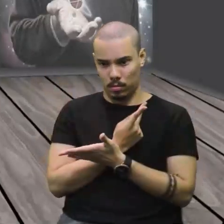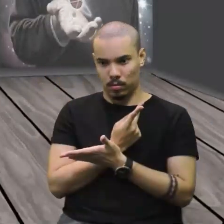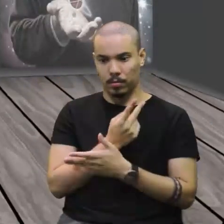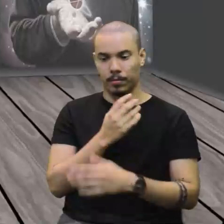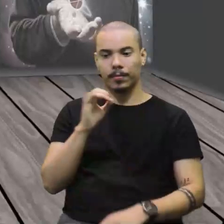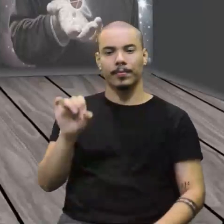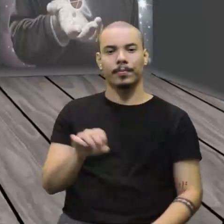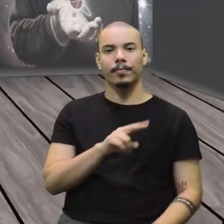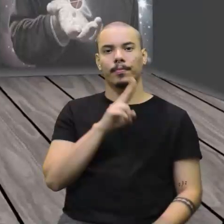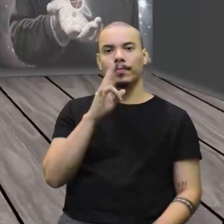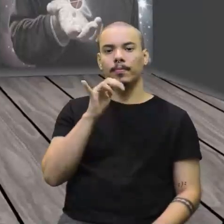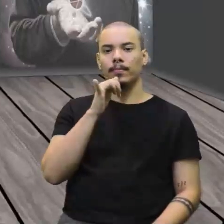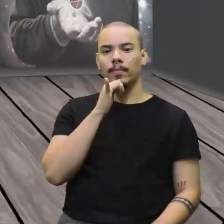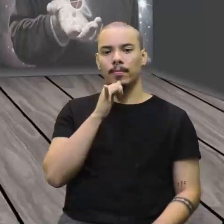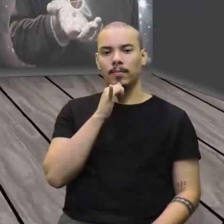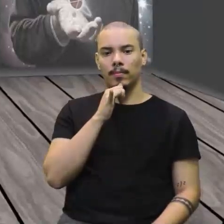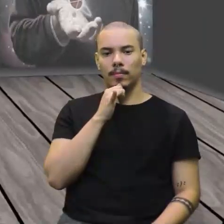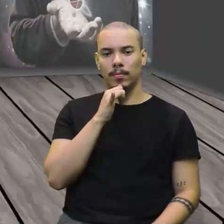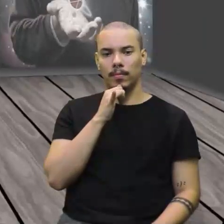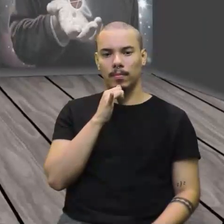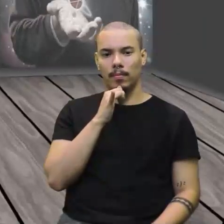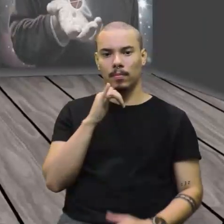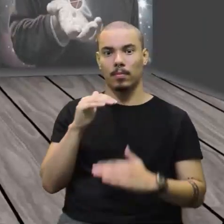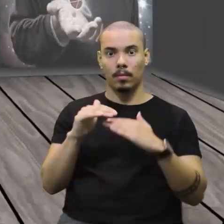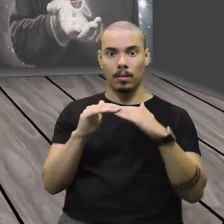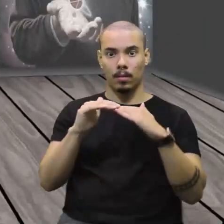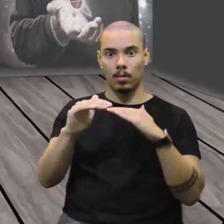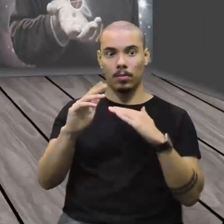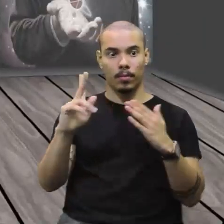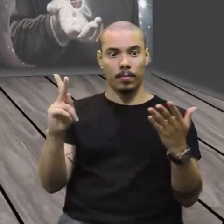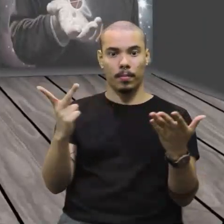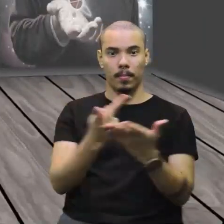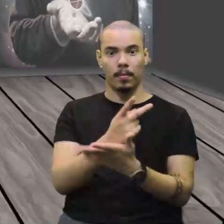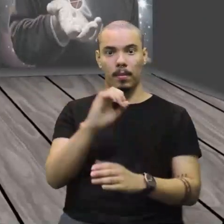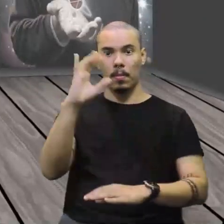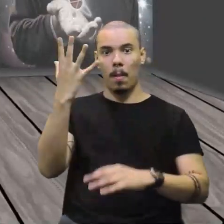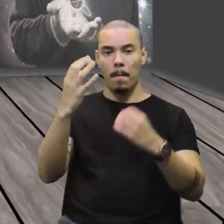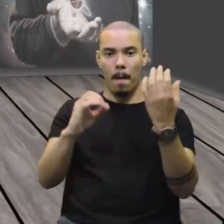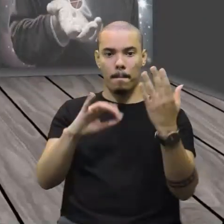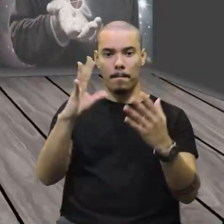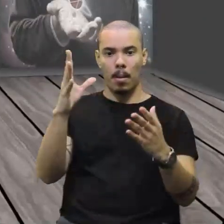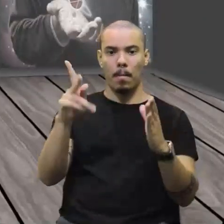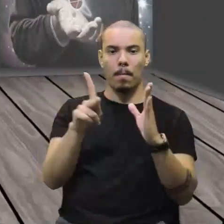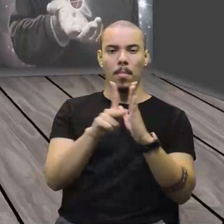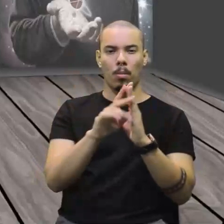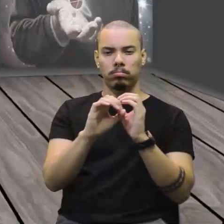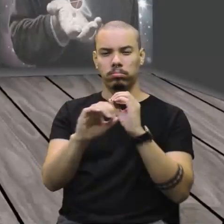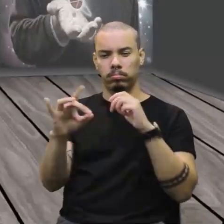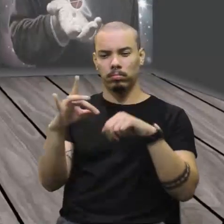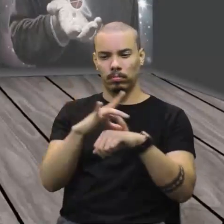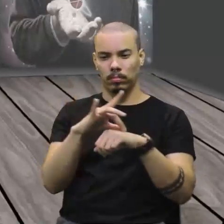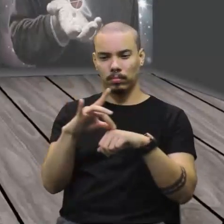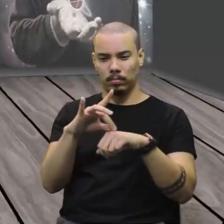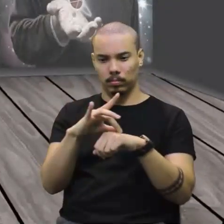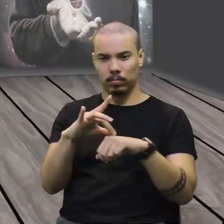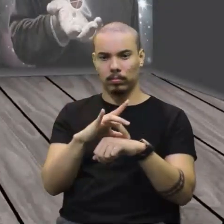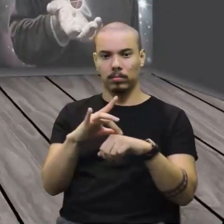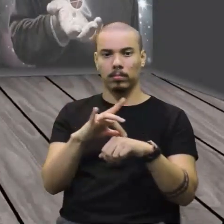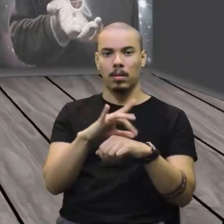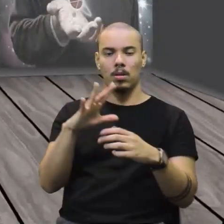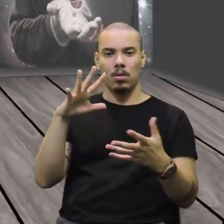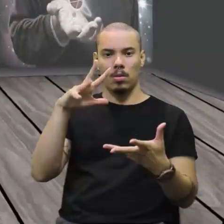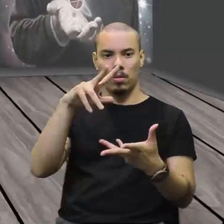por exemplo, no horizonte de eventos, que é a questão do buraco negro, né? Um planeta tão massivo, que